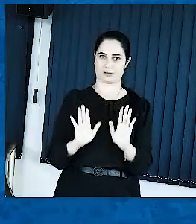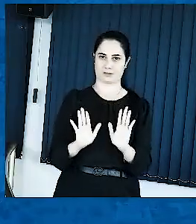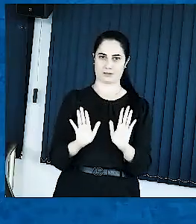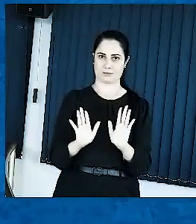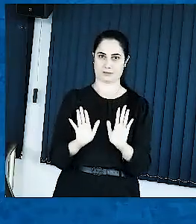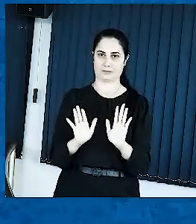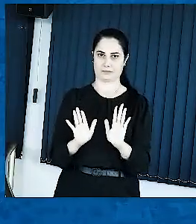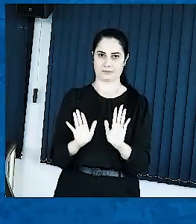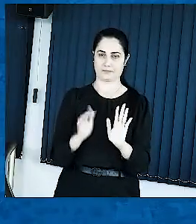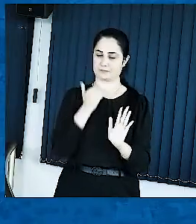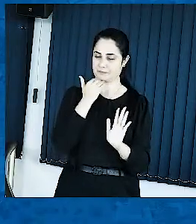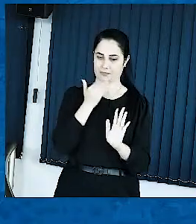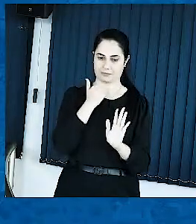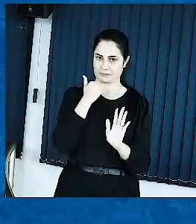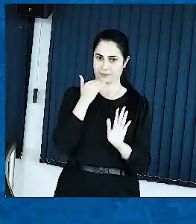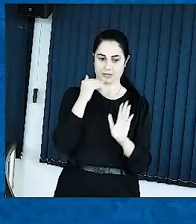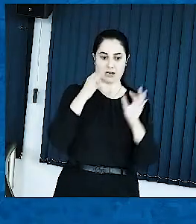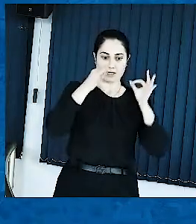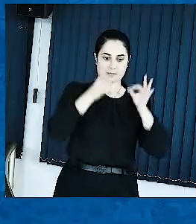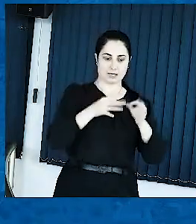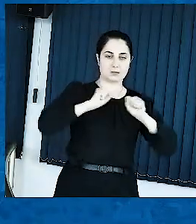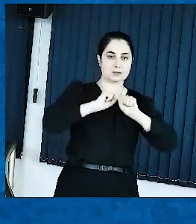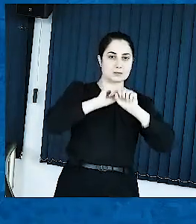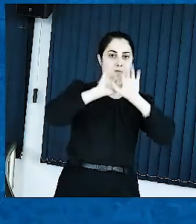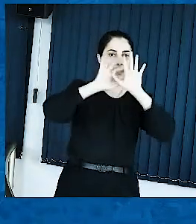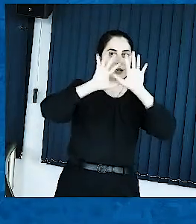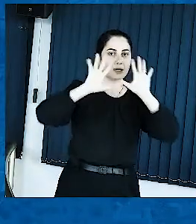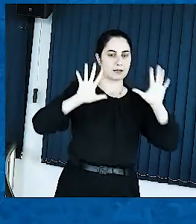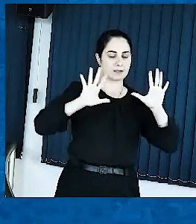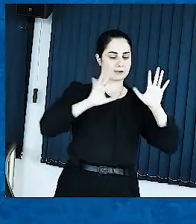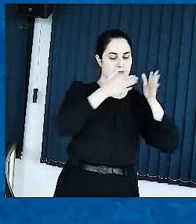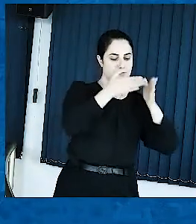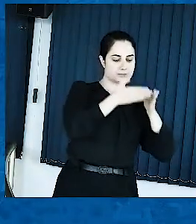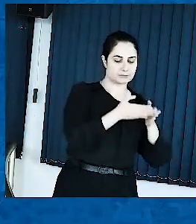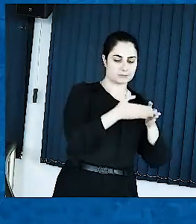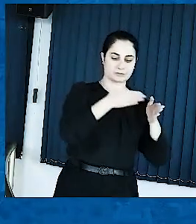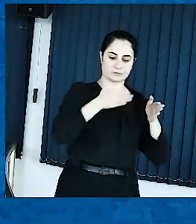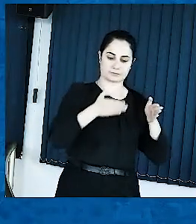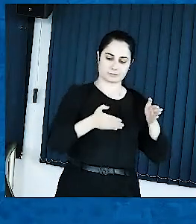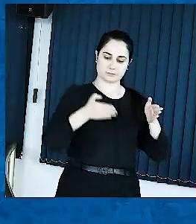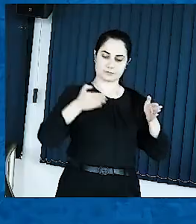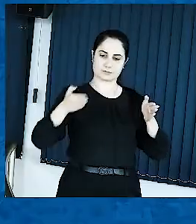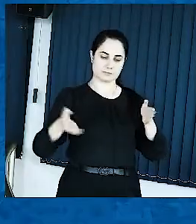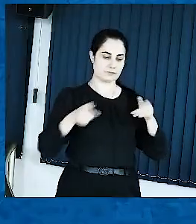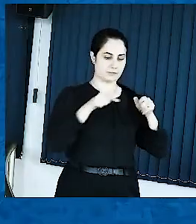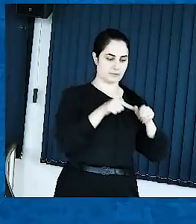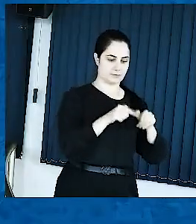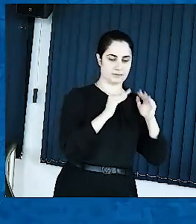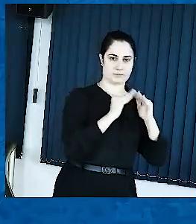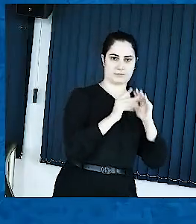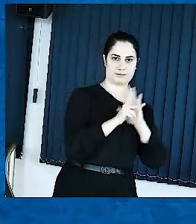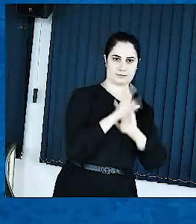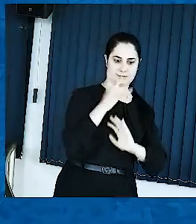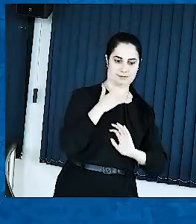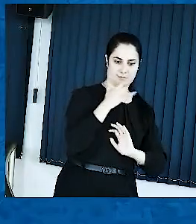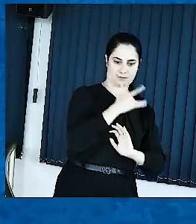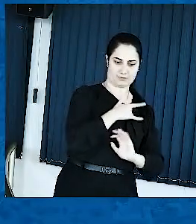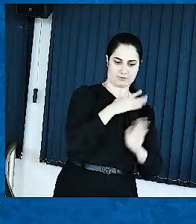fazer. Um fluxo claro e célere entre unidade básica de